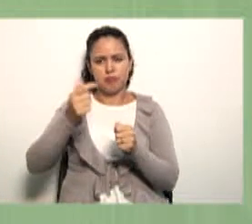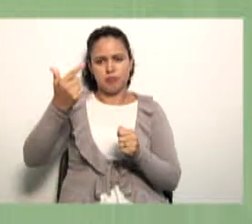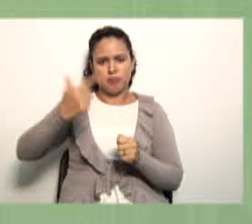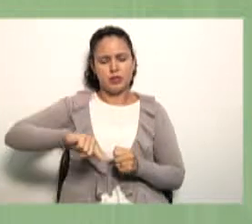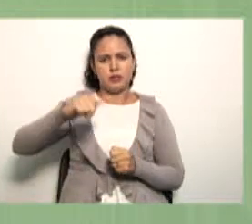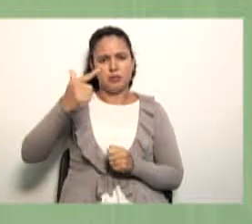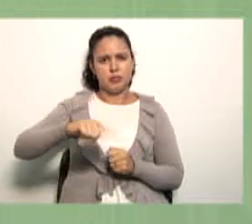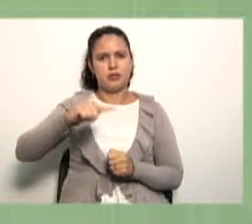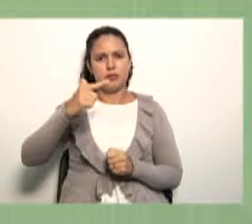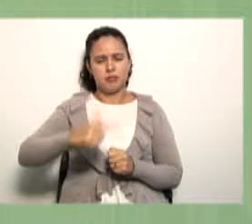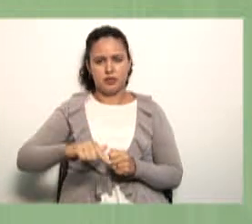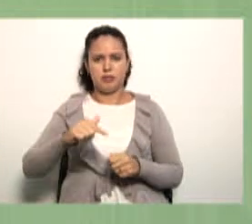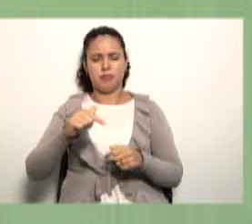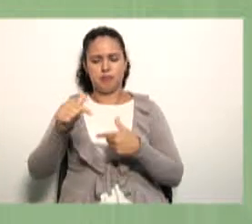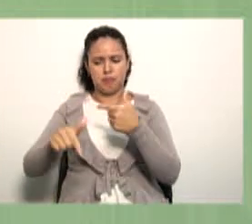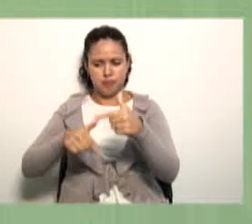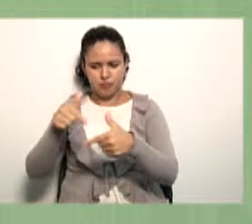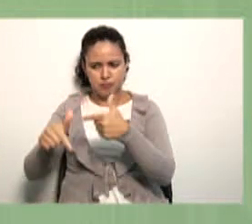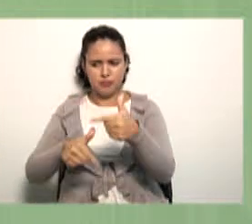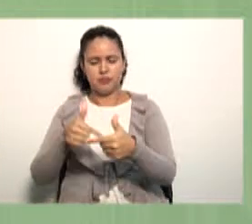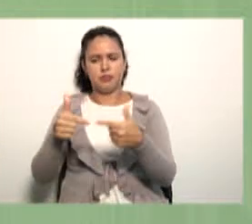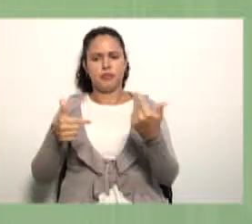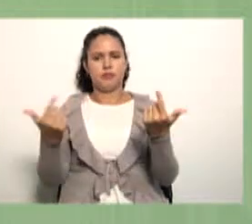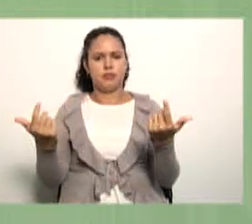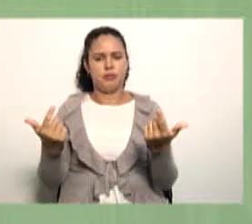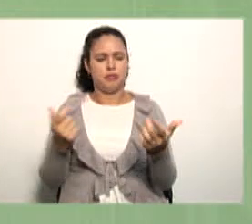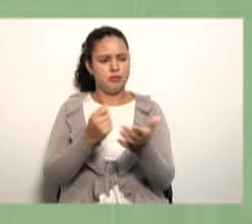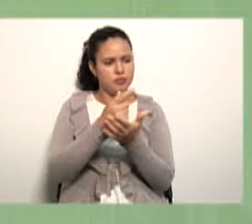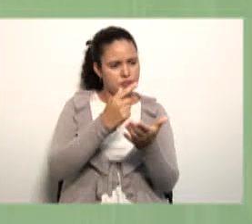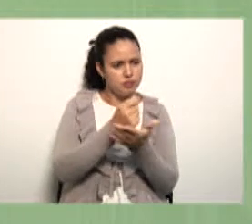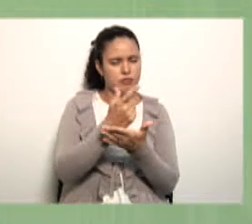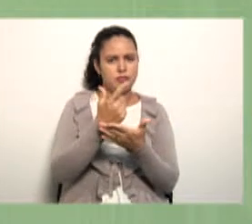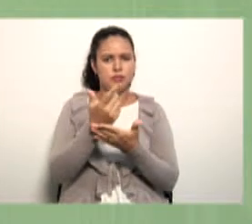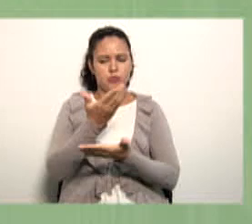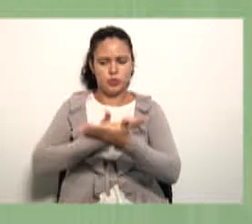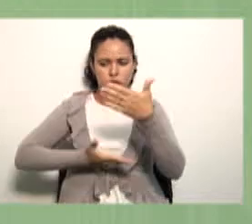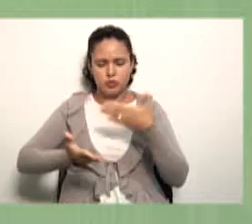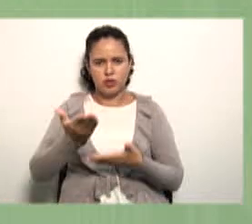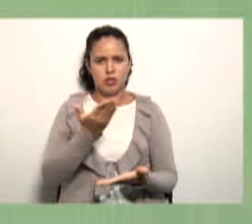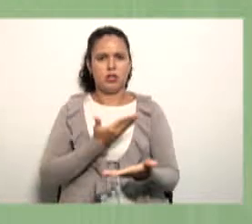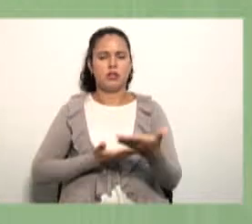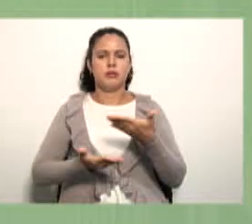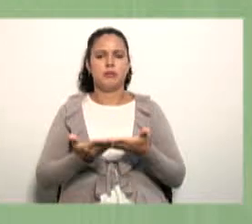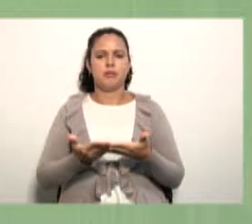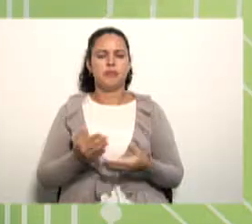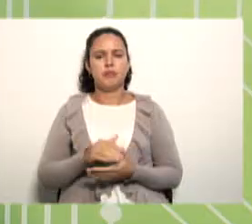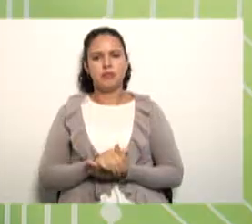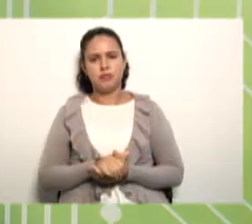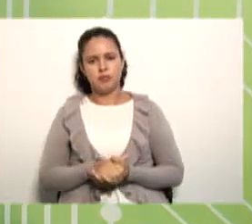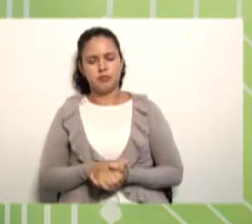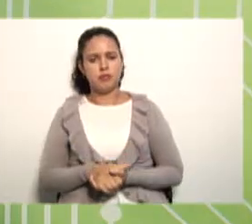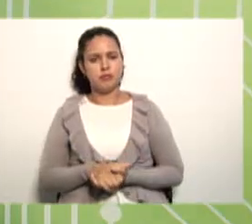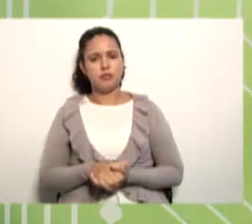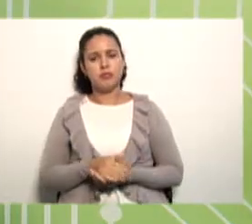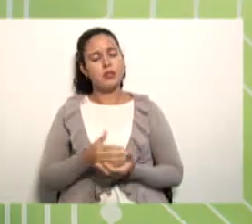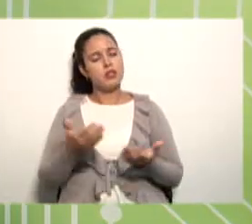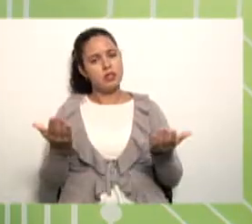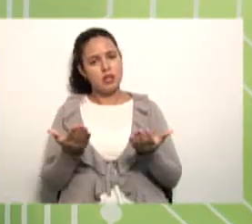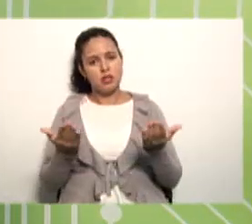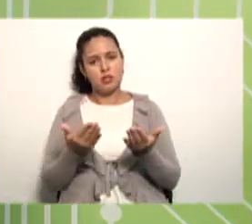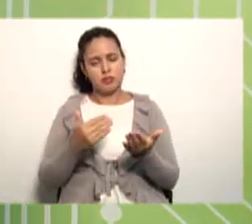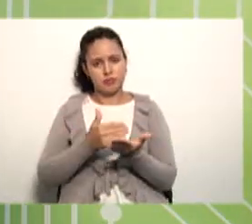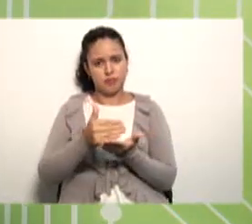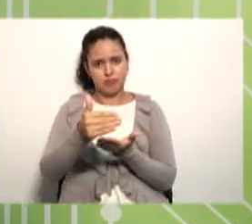úteis. Esse é o objetivo das nações quando elas estudam economia. A partir disso, a gente vai estudar